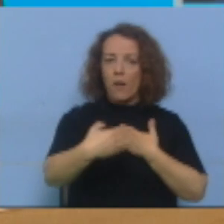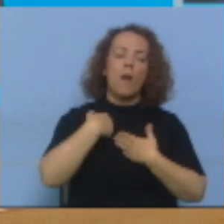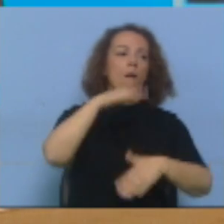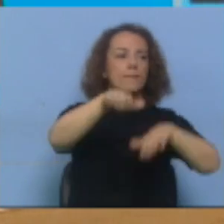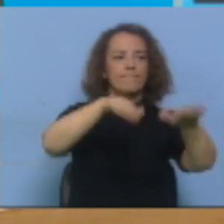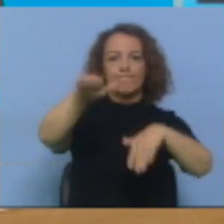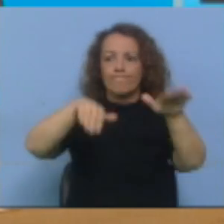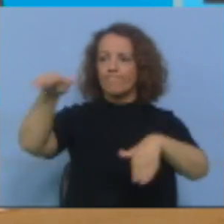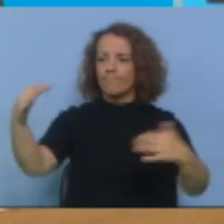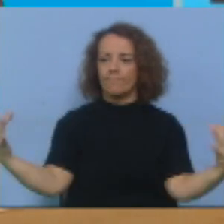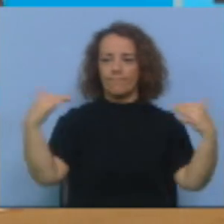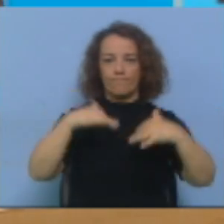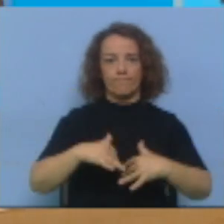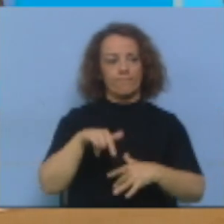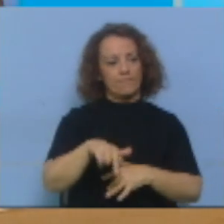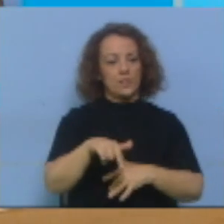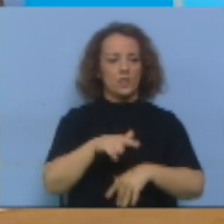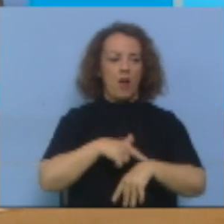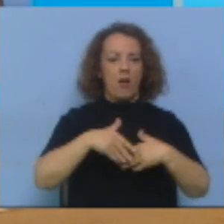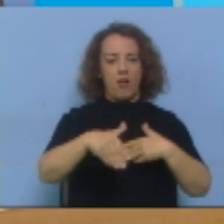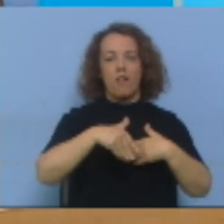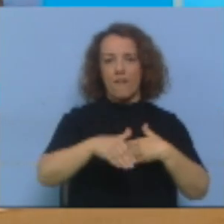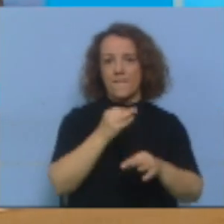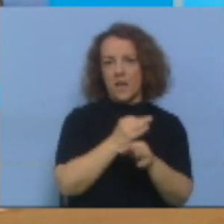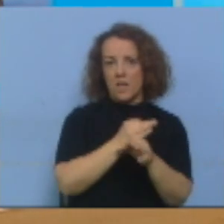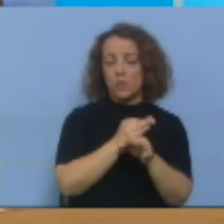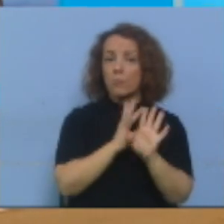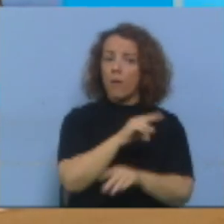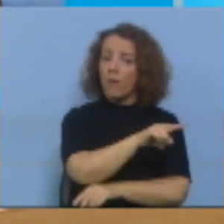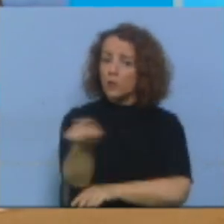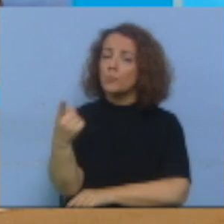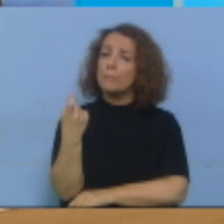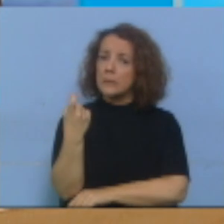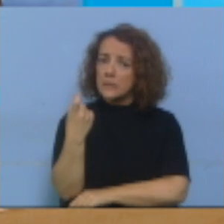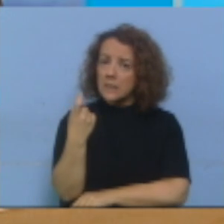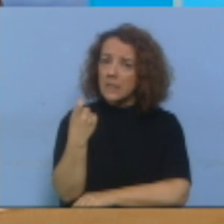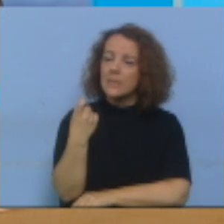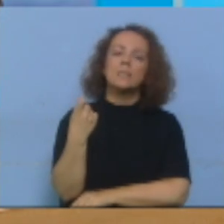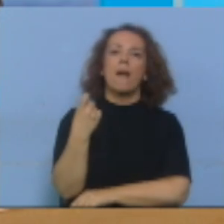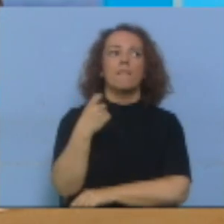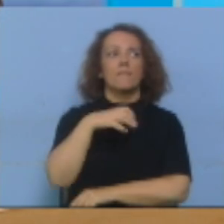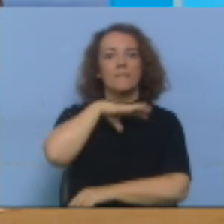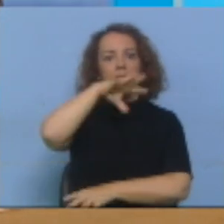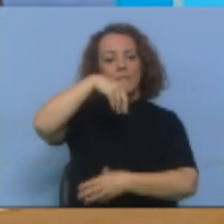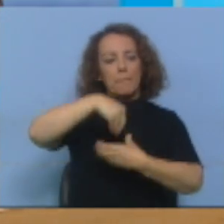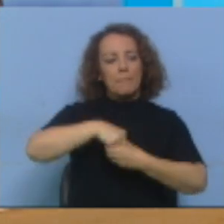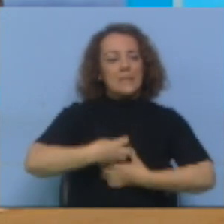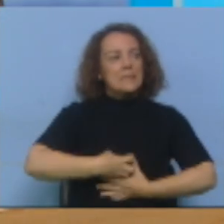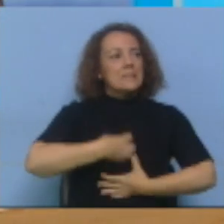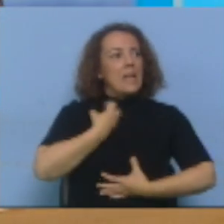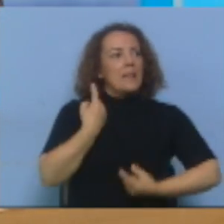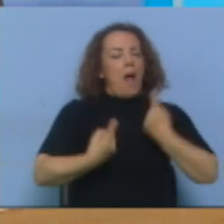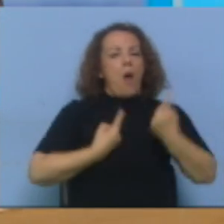acompanhar-nos nestes momentos celebrativos, mas eles precisam também de um momento vivo na família. E por isso temos